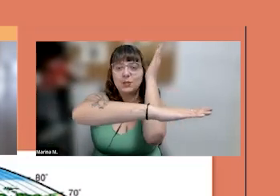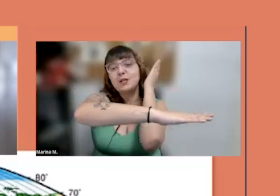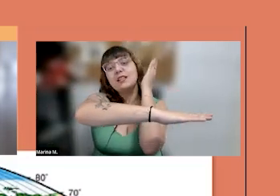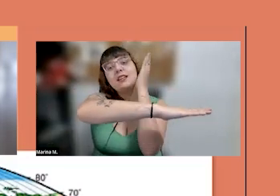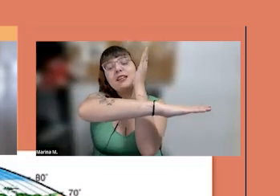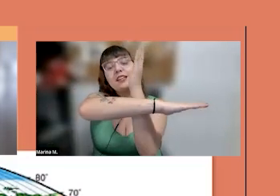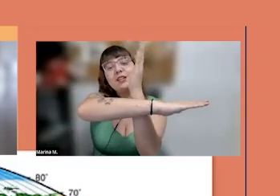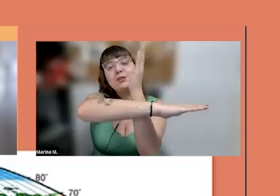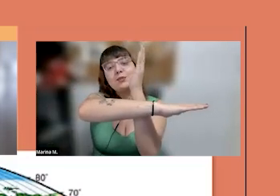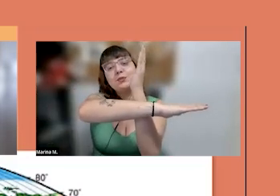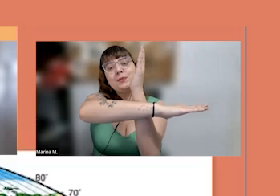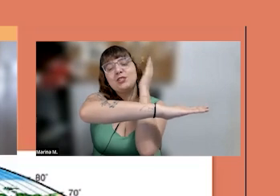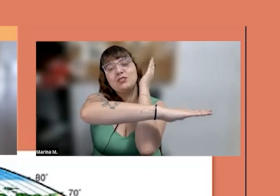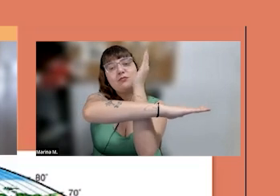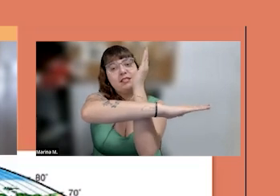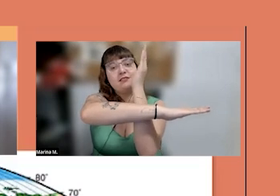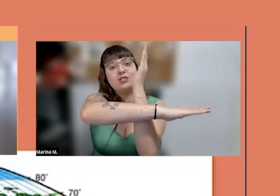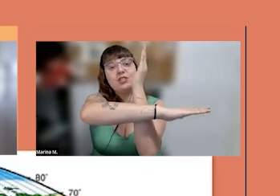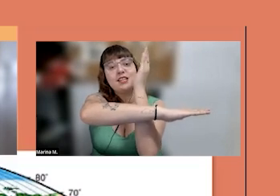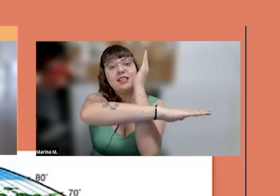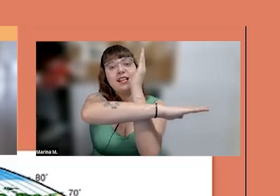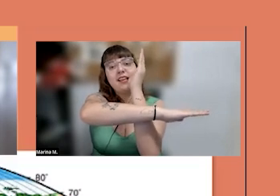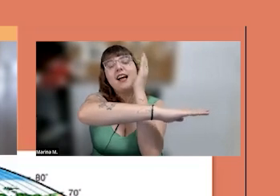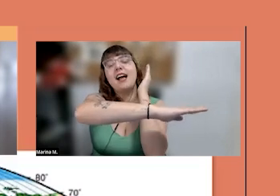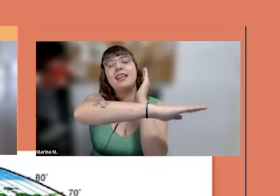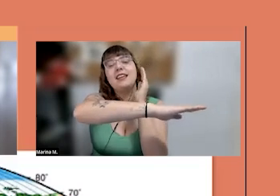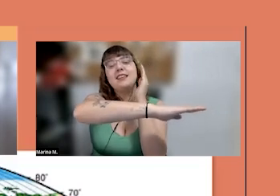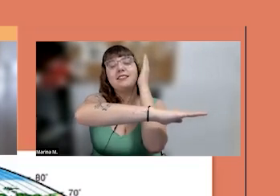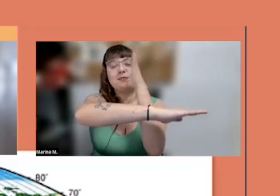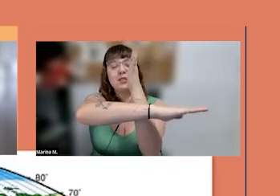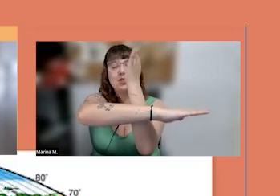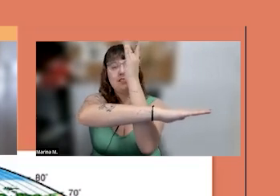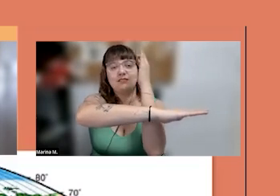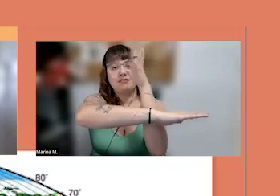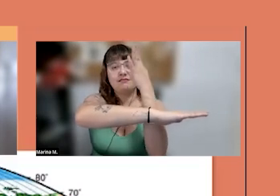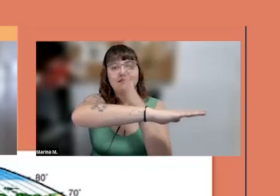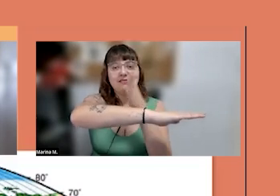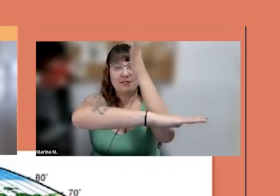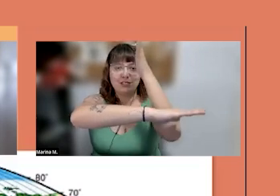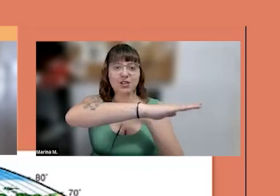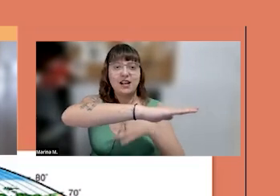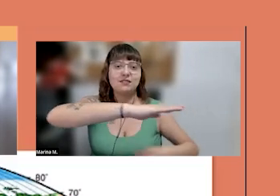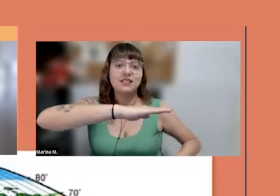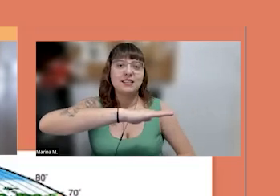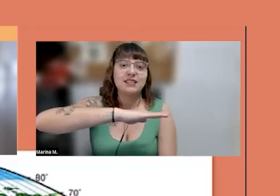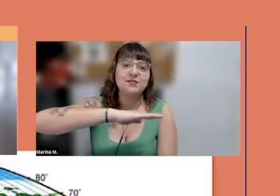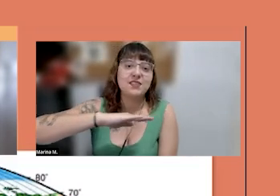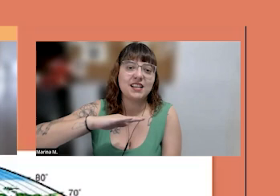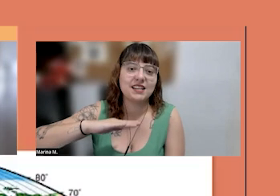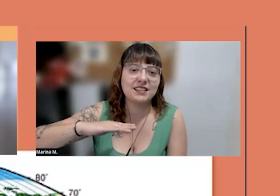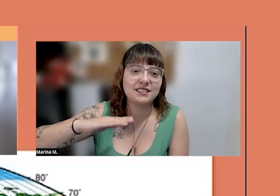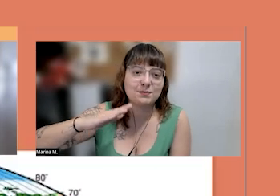o Equador e o meridiano de Greenwich, né? Aí, esse meridiano na vertical